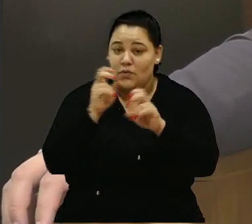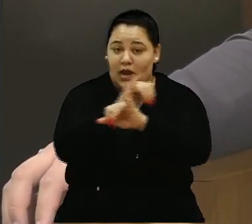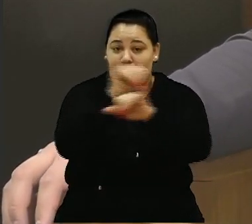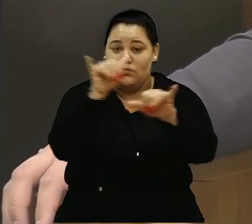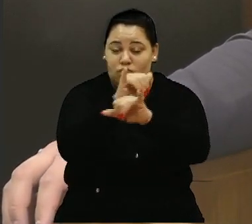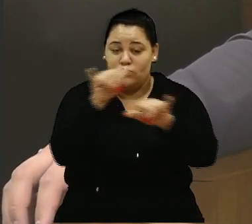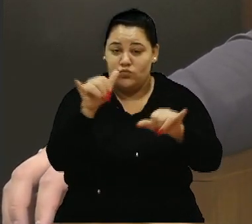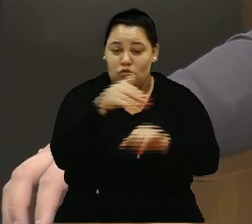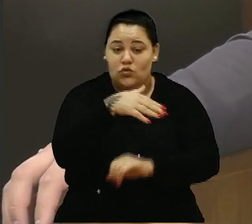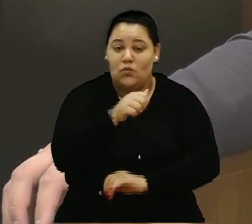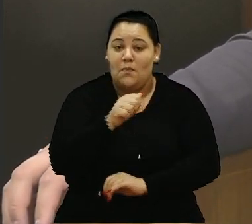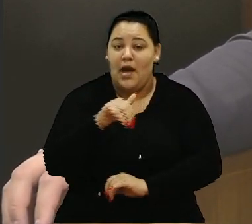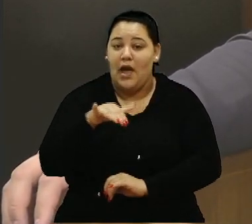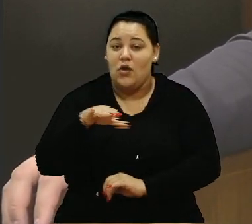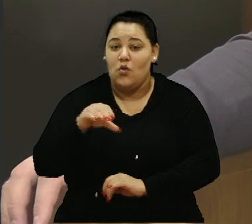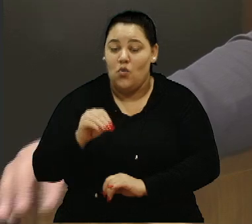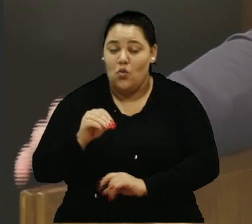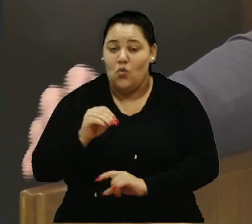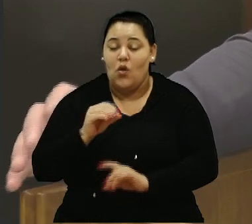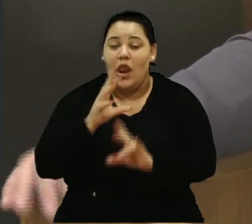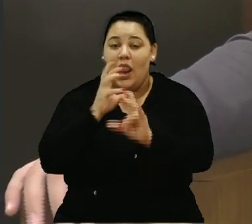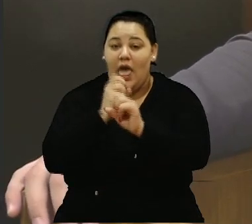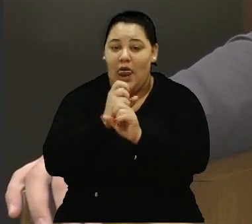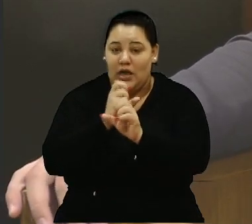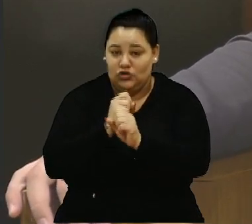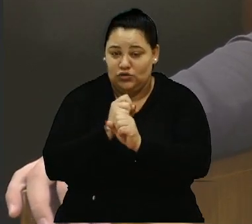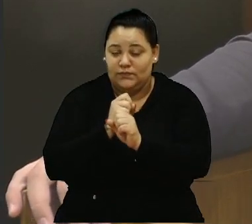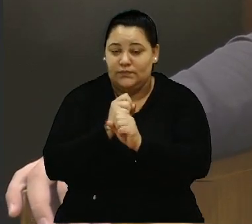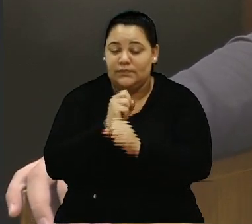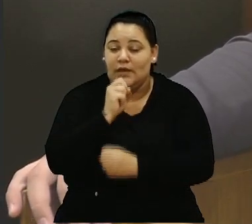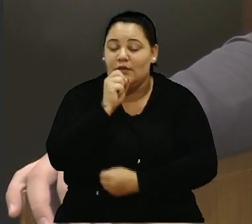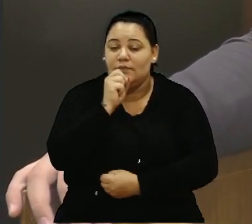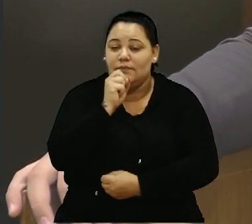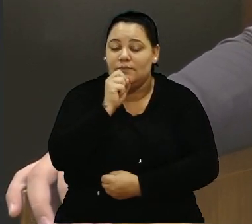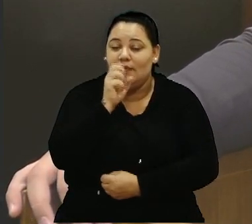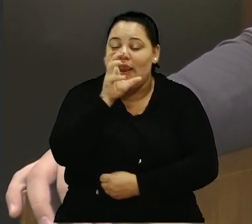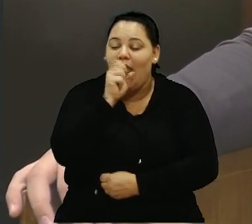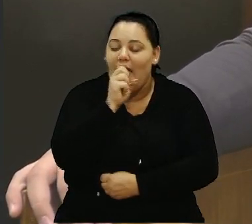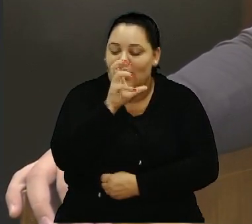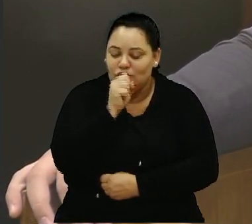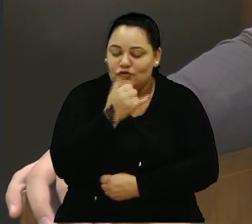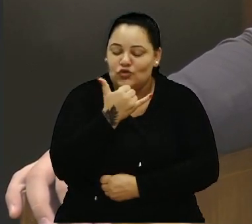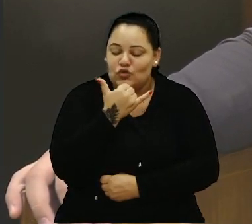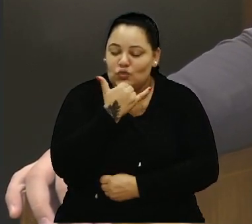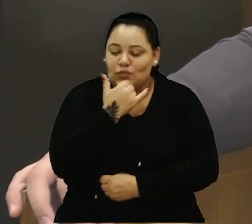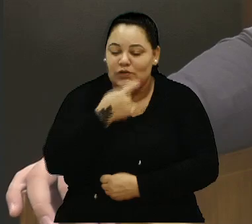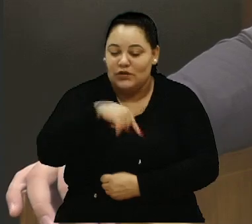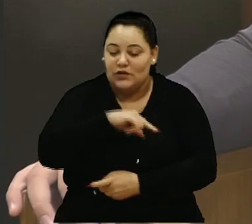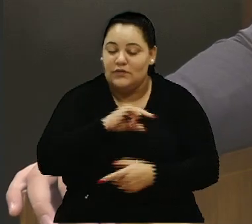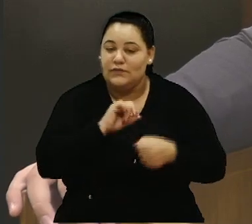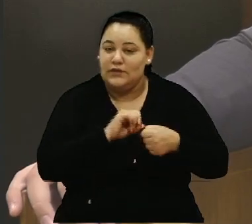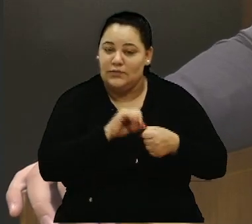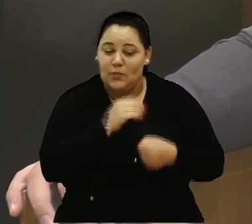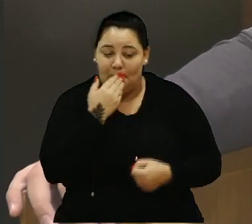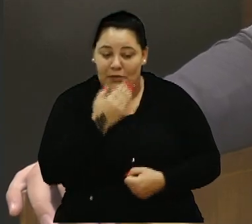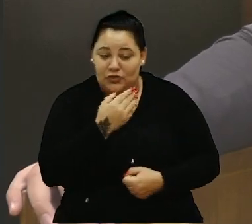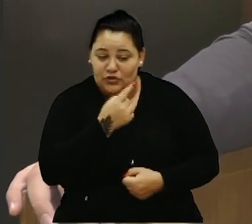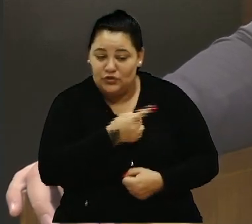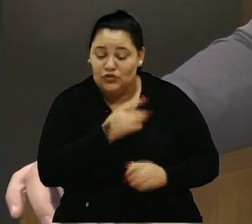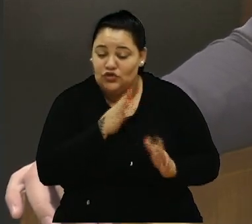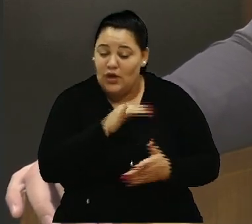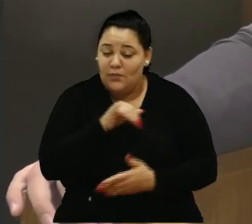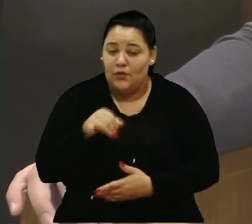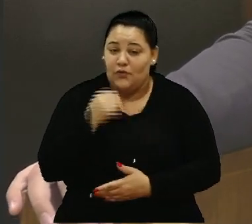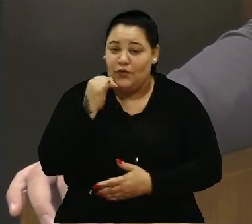Maio Laranja, e nós fizemos essa articulação pela nossa bancada Progressistas para dar voz a eles, e já aproveito para enfatizar